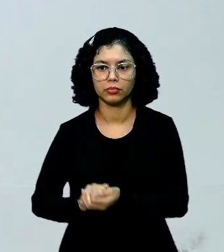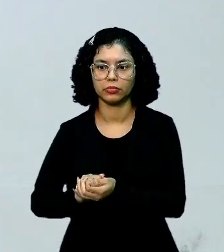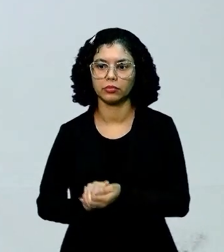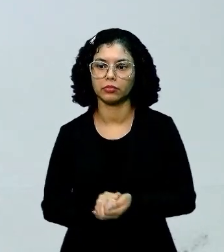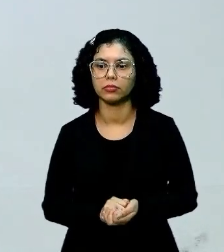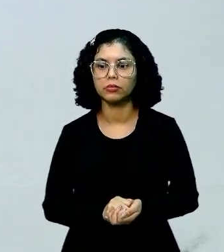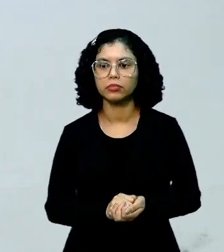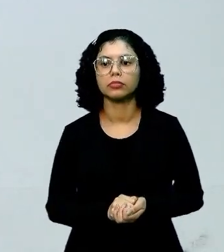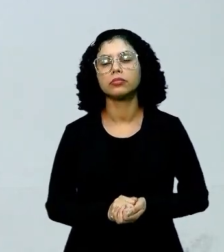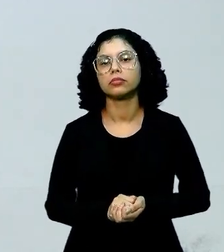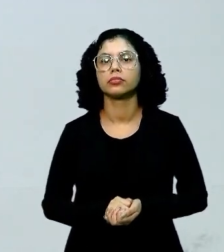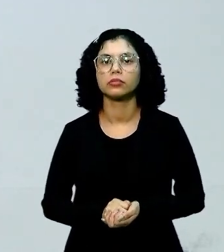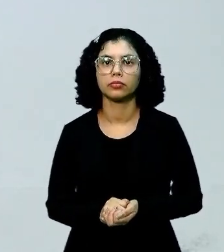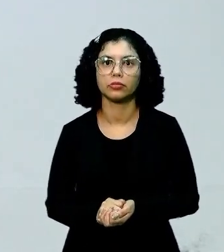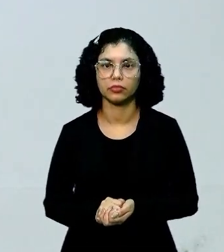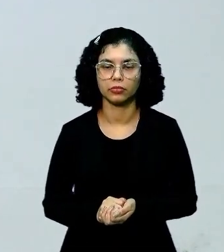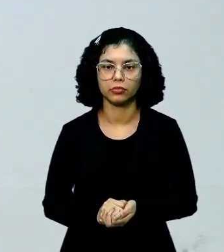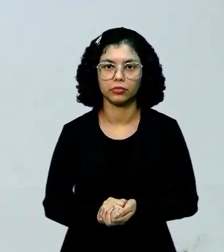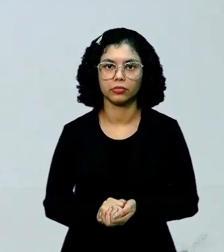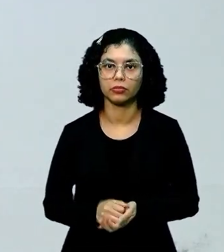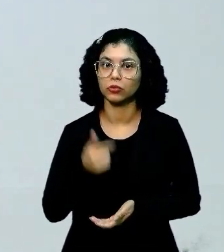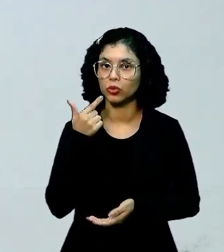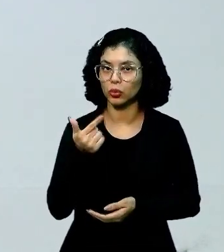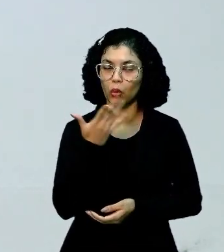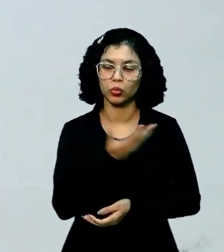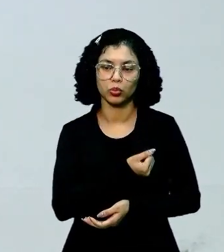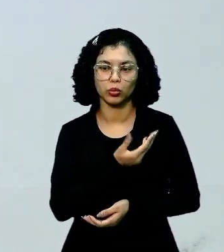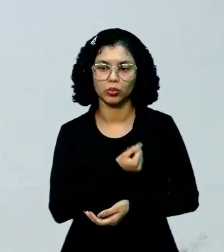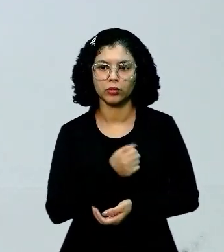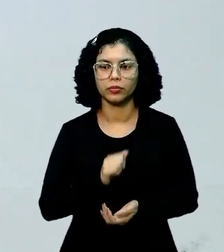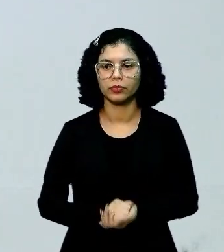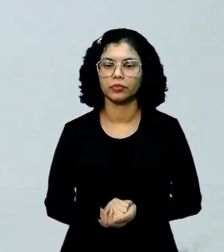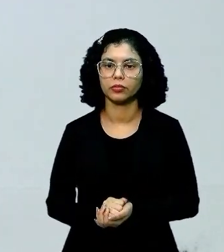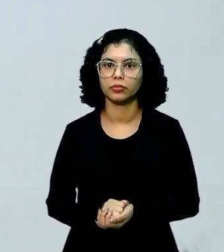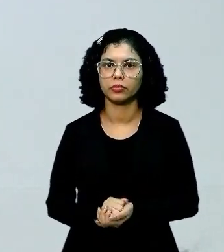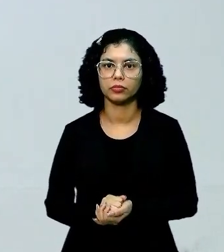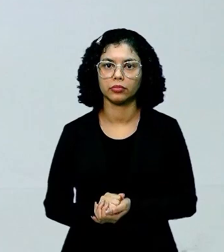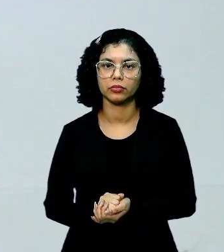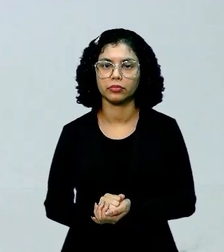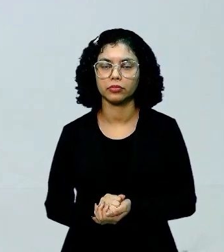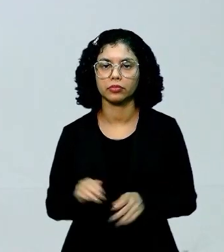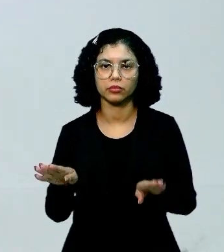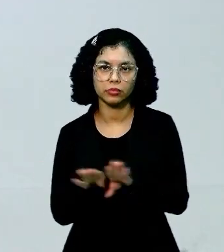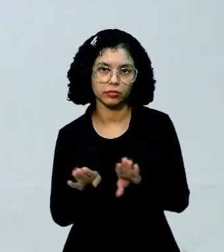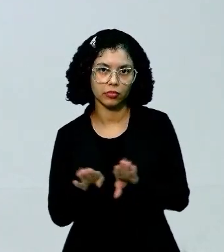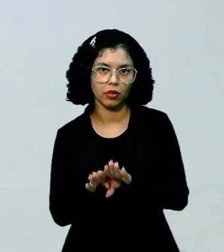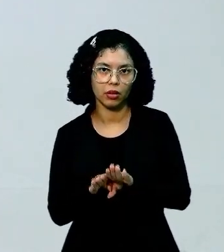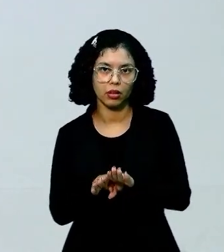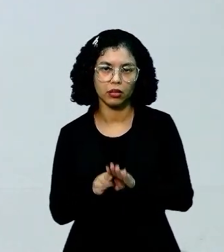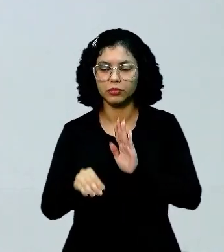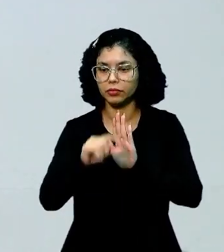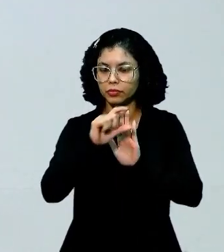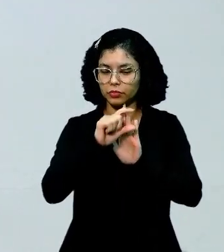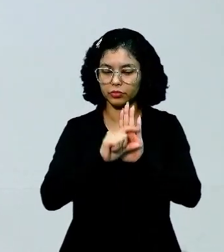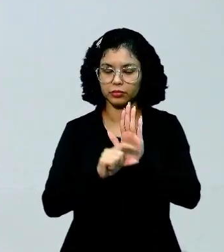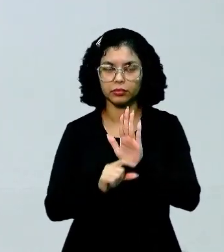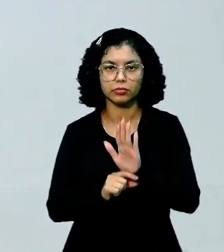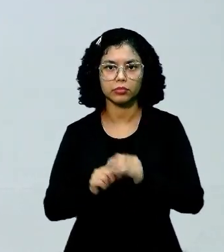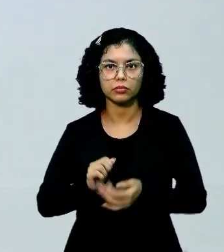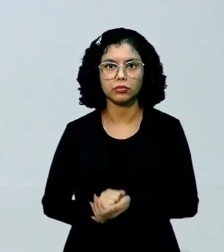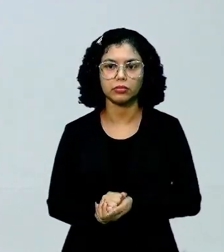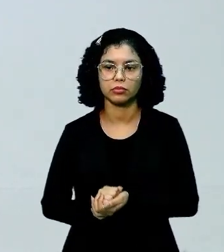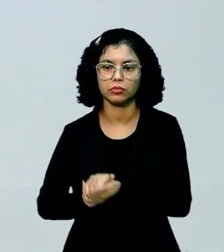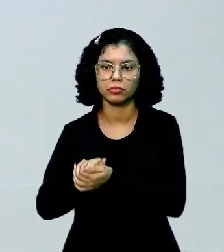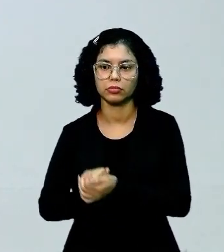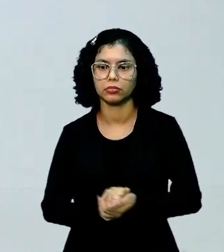página 112, a questão número 2 desse livro. Ela tem um texto grande, né? Com um enunciado bem chamativo, que